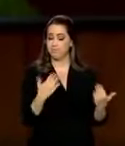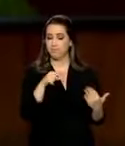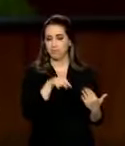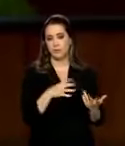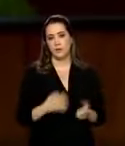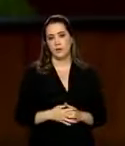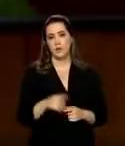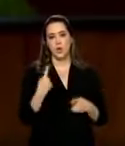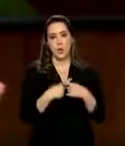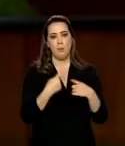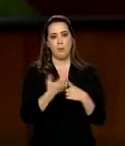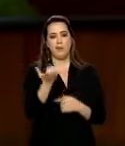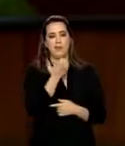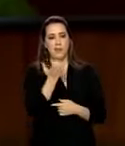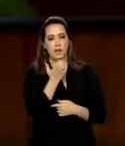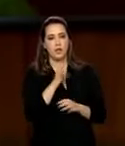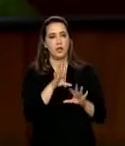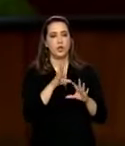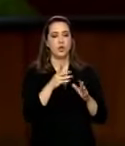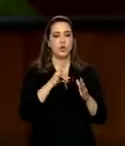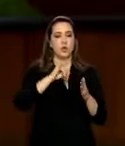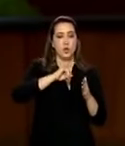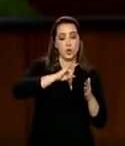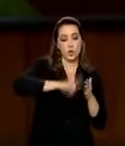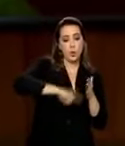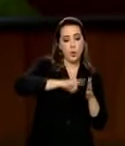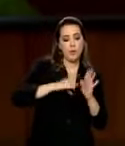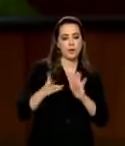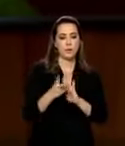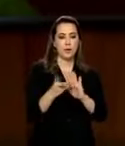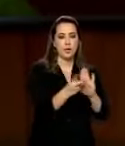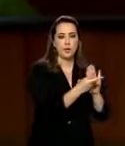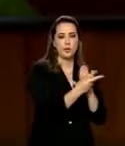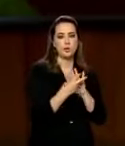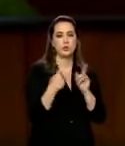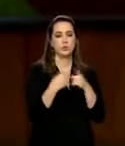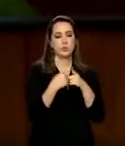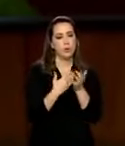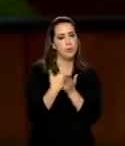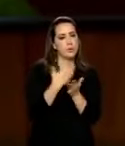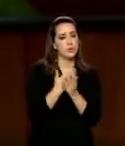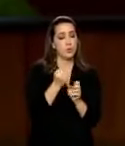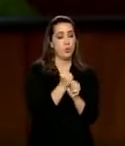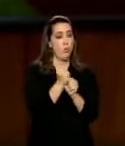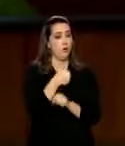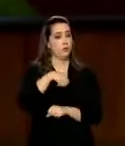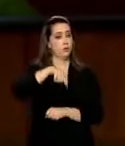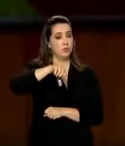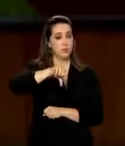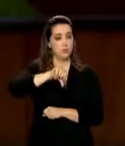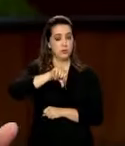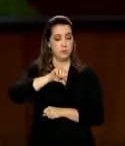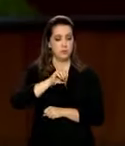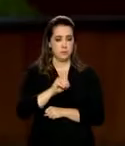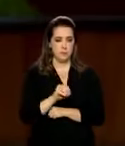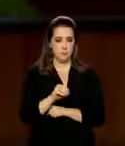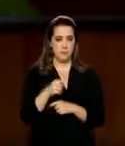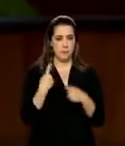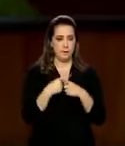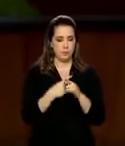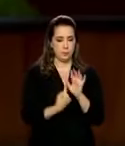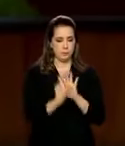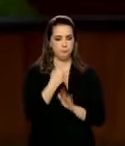Essa indústria de demarcações de terras indígenas que começou ali, basicamente, no início dos anos 90? É porque o governo